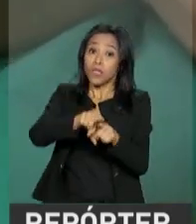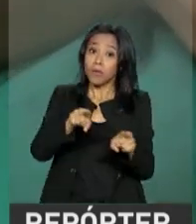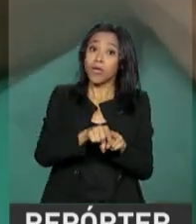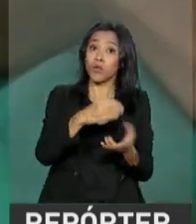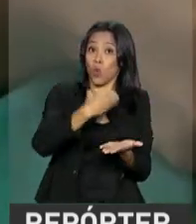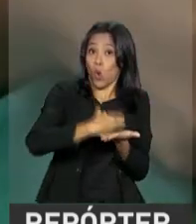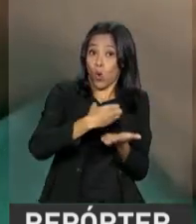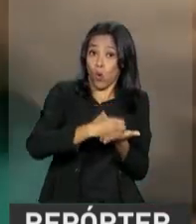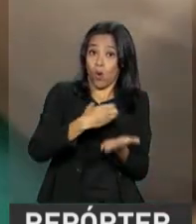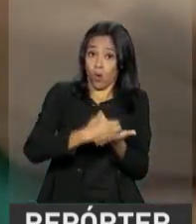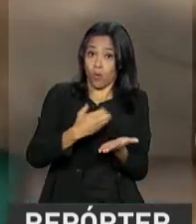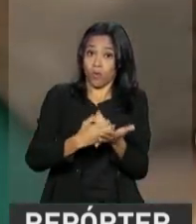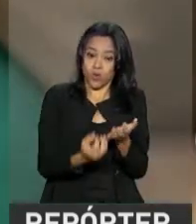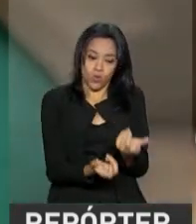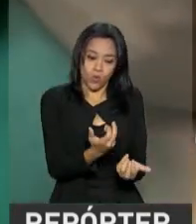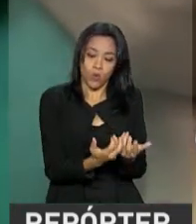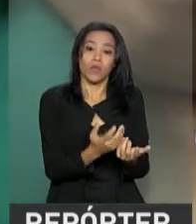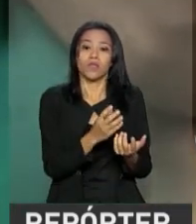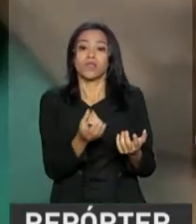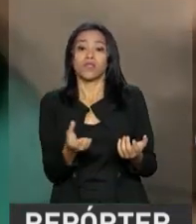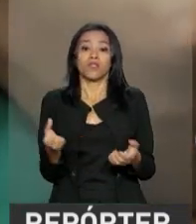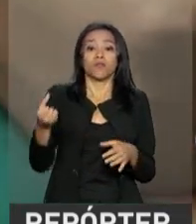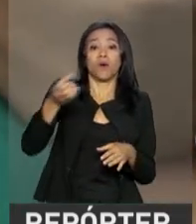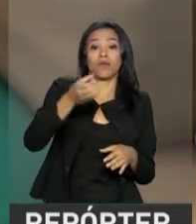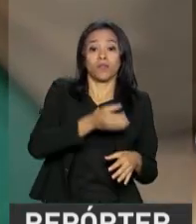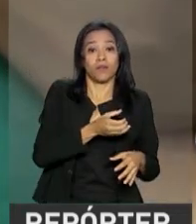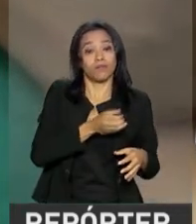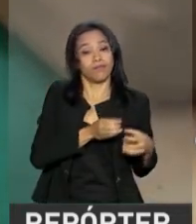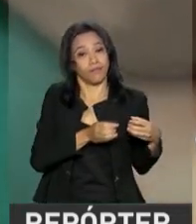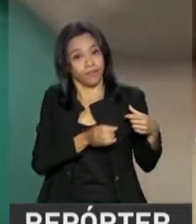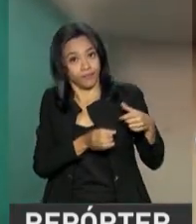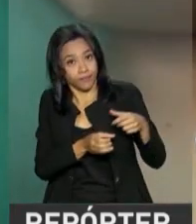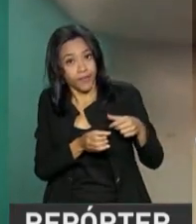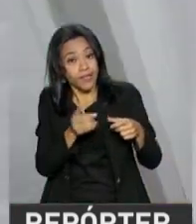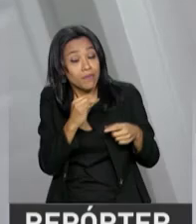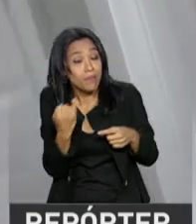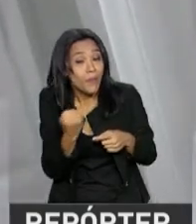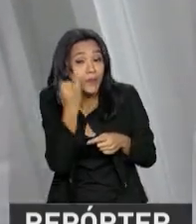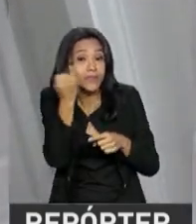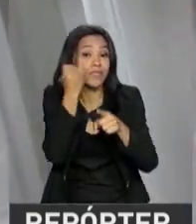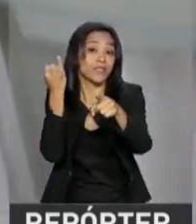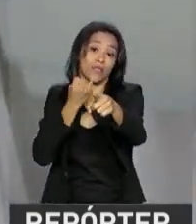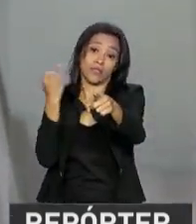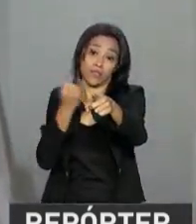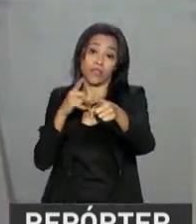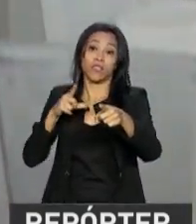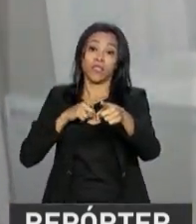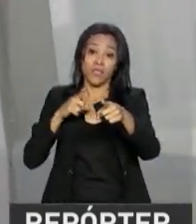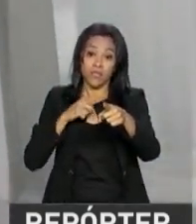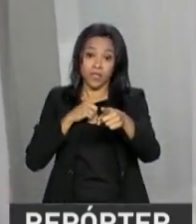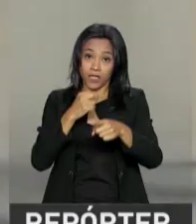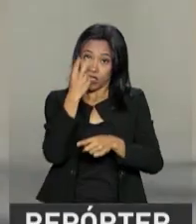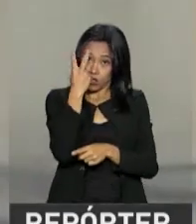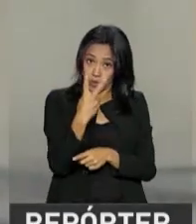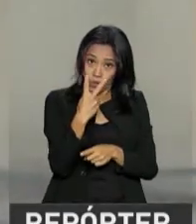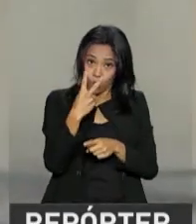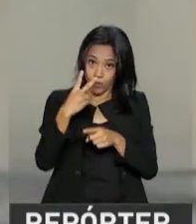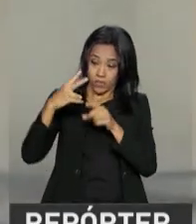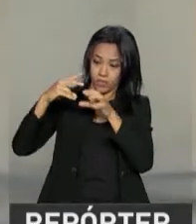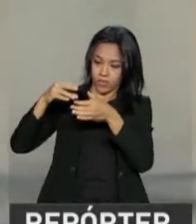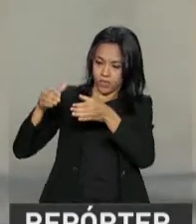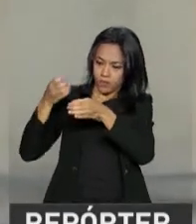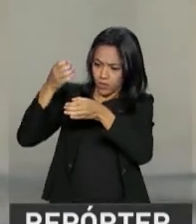também fervido e colocar o leite em cima do que já estava congelado. É importante deixar um espaço de dois dedos entre o